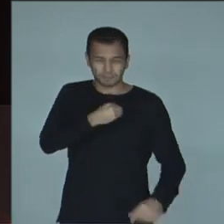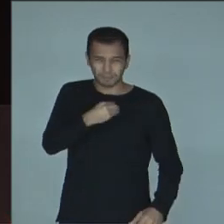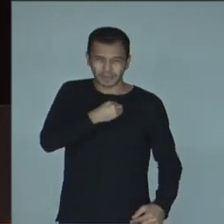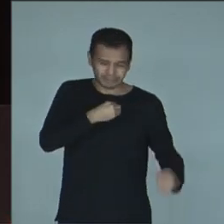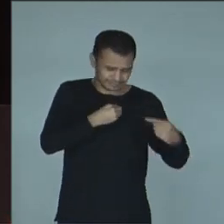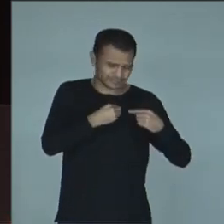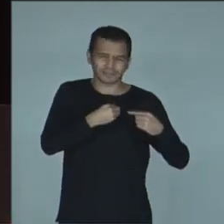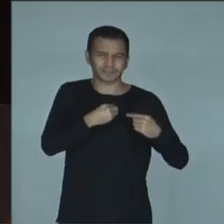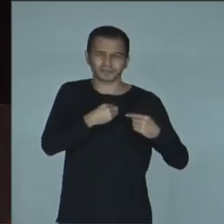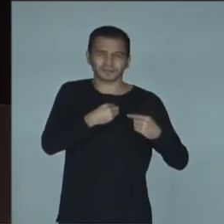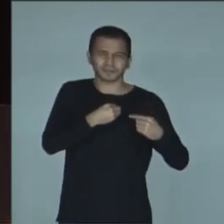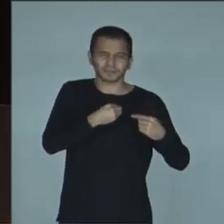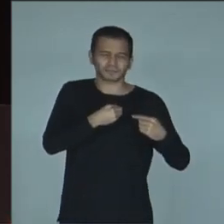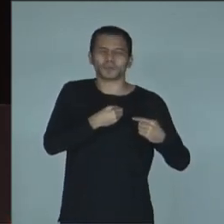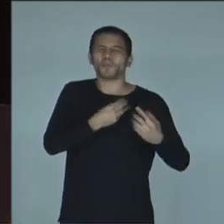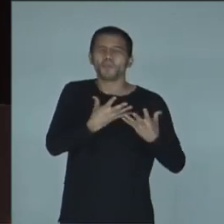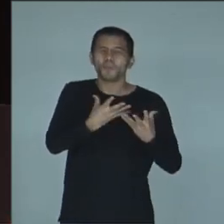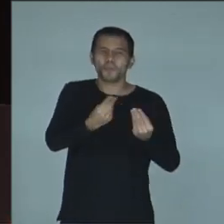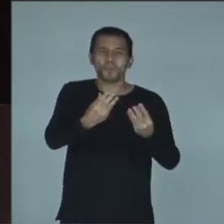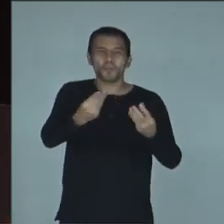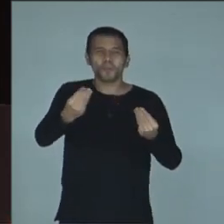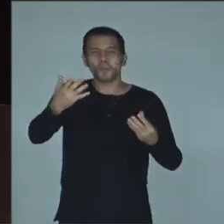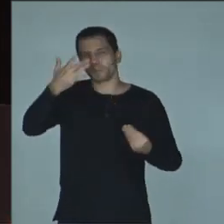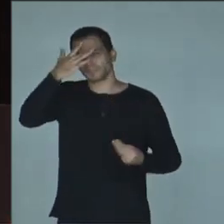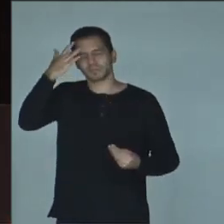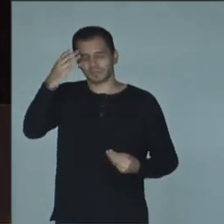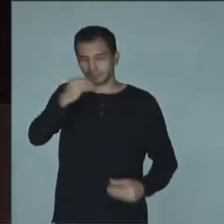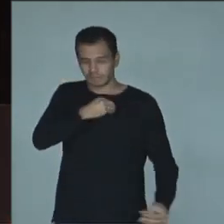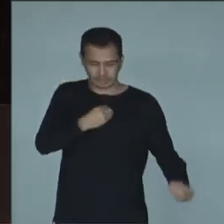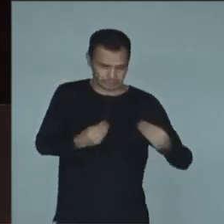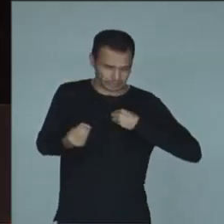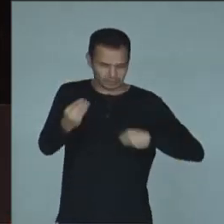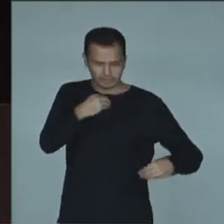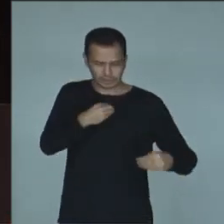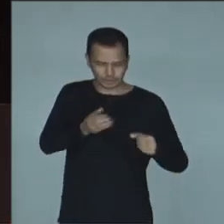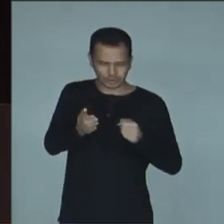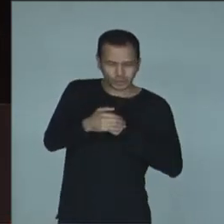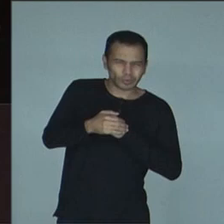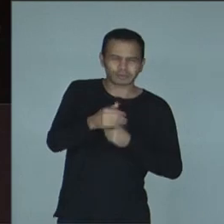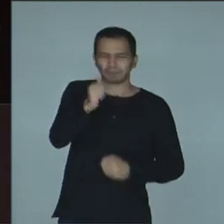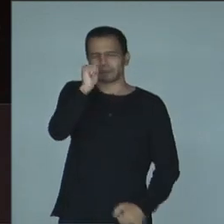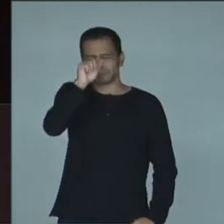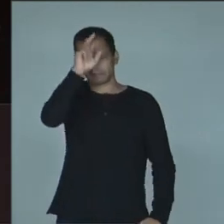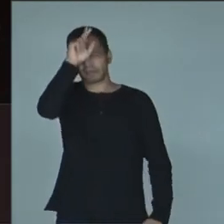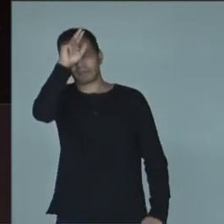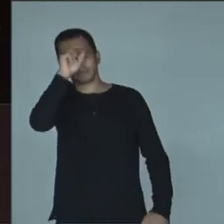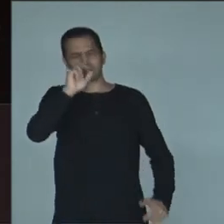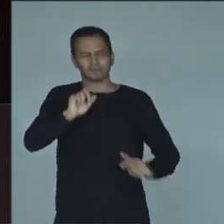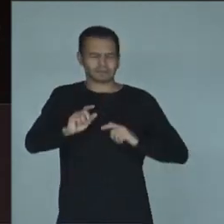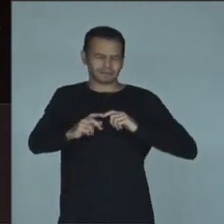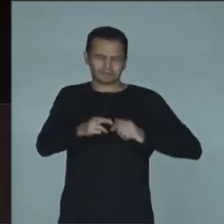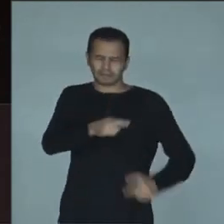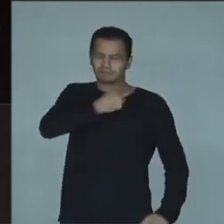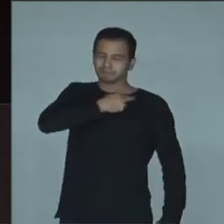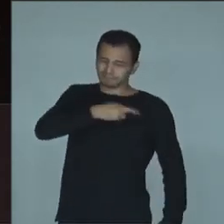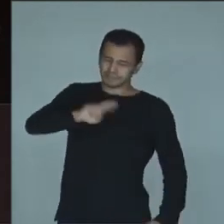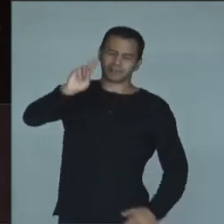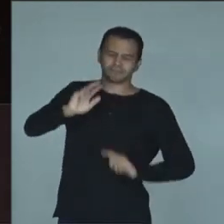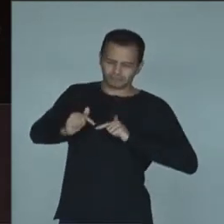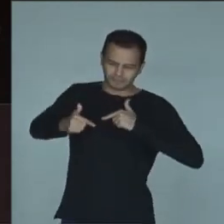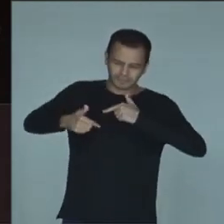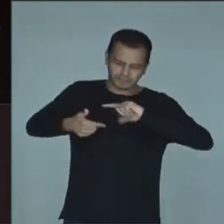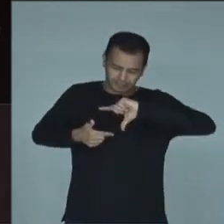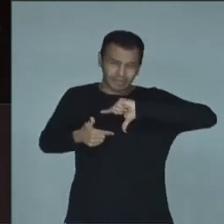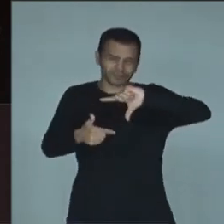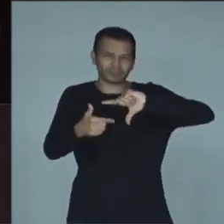pecado Como tem gente se escondendo na bebida na religiosidade vazia no sexo na ganância